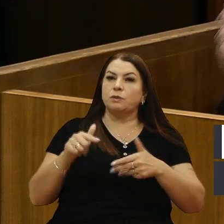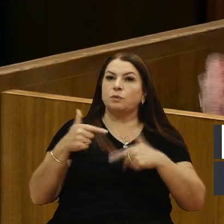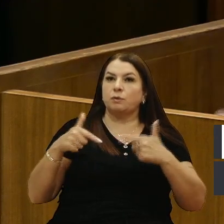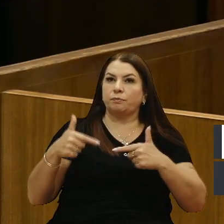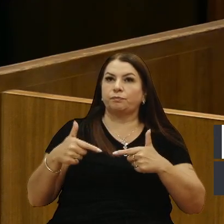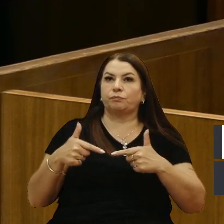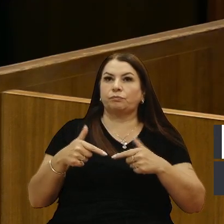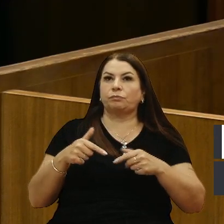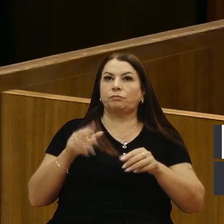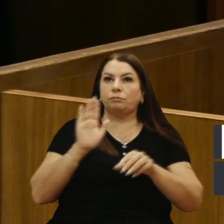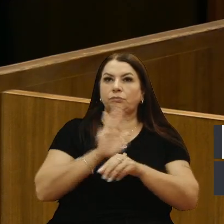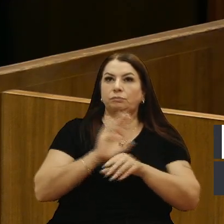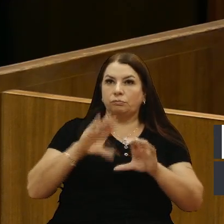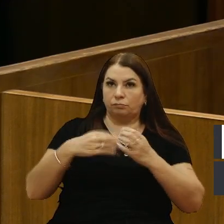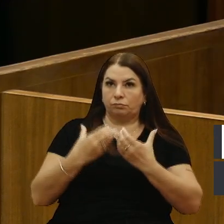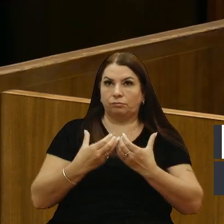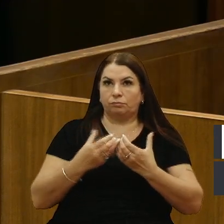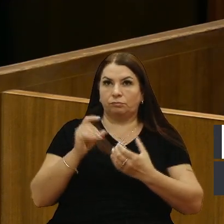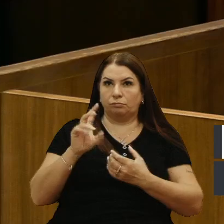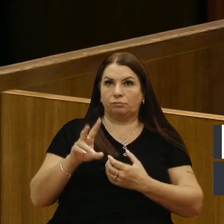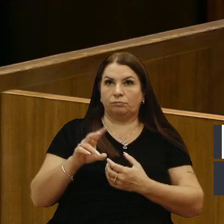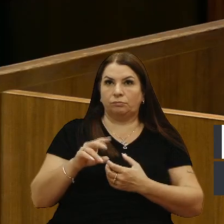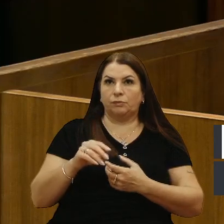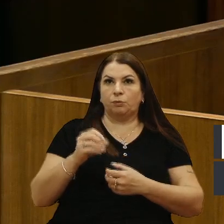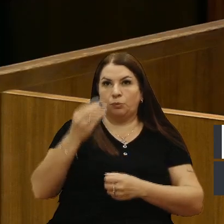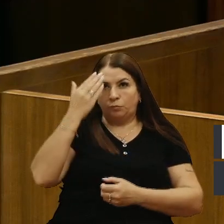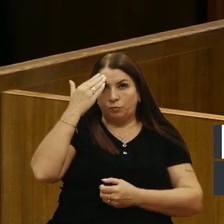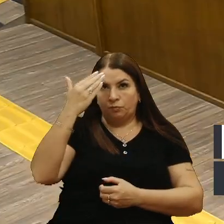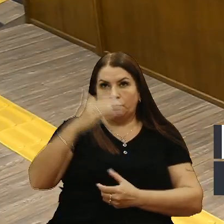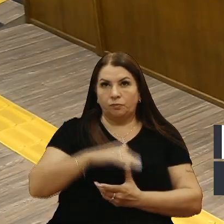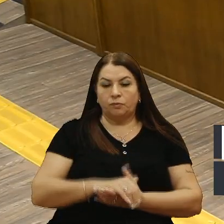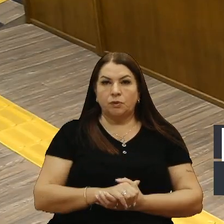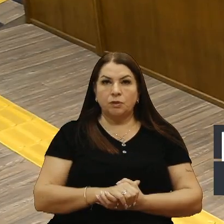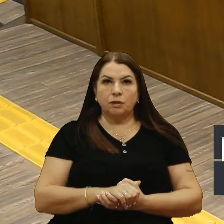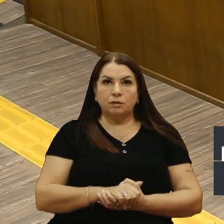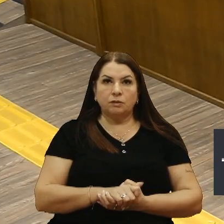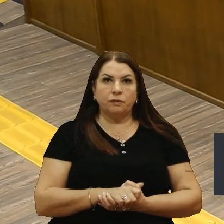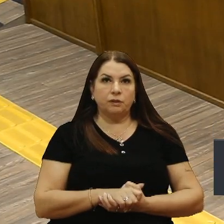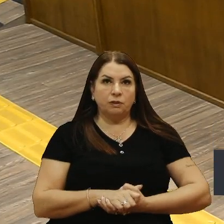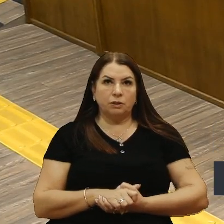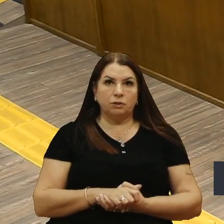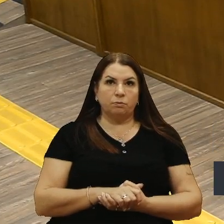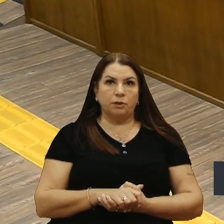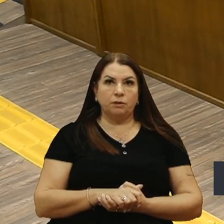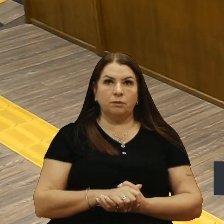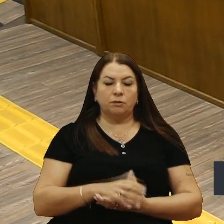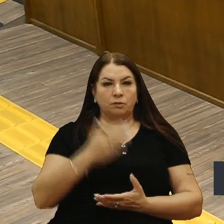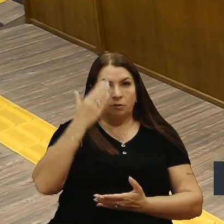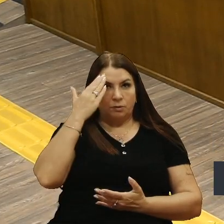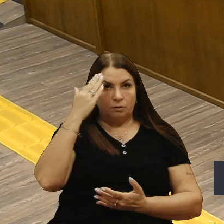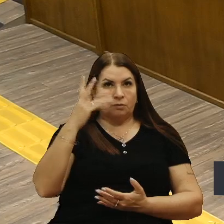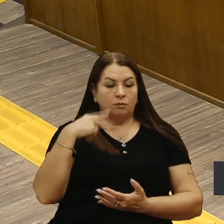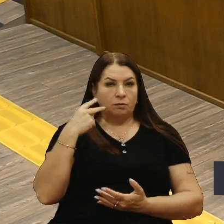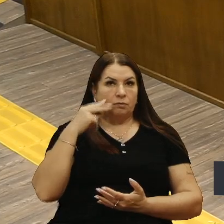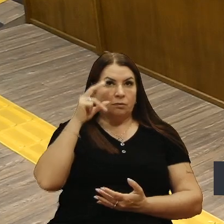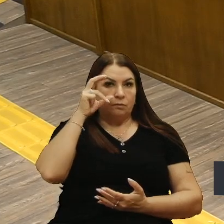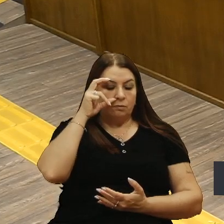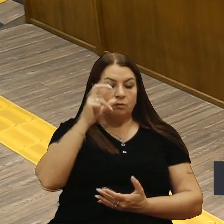seu trabalho para a comunidade. Seria isso e muito obrigada. Obrigada,